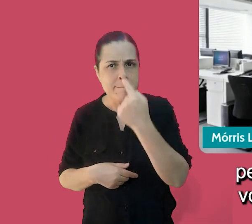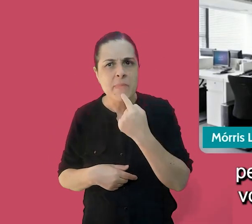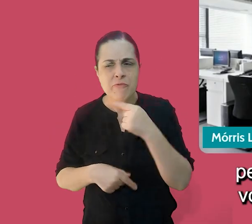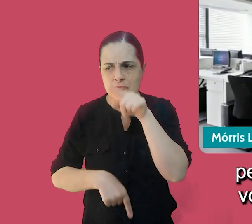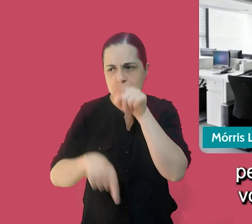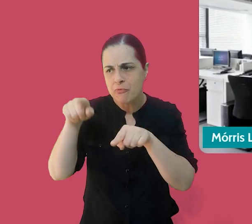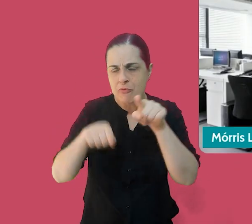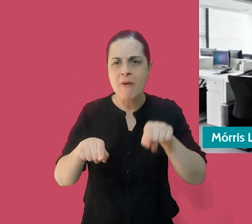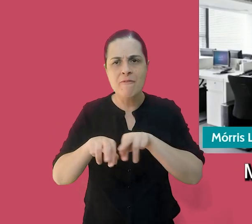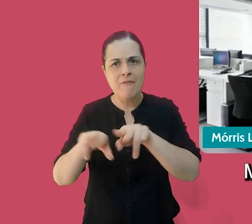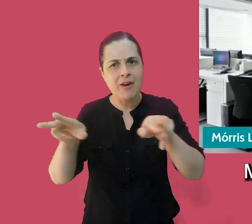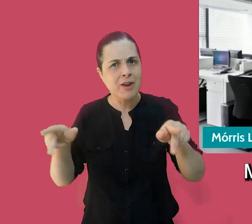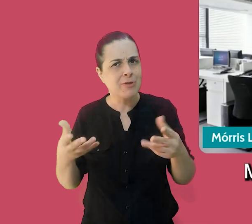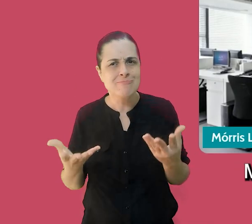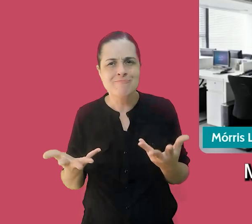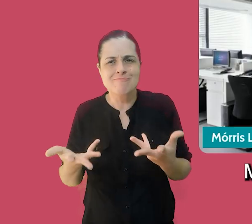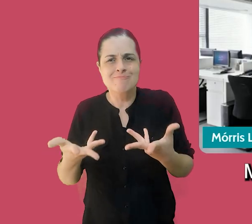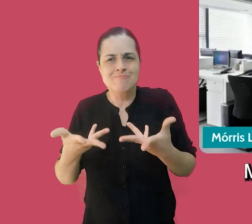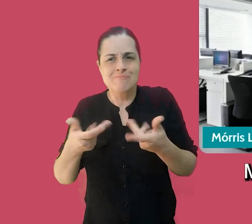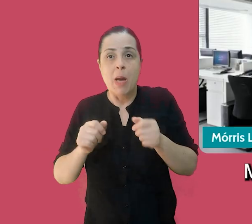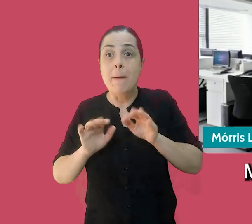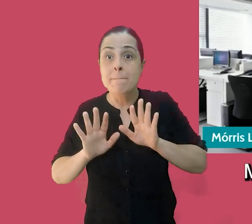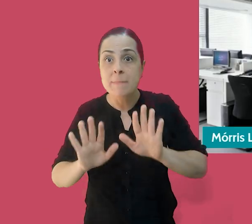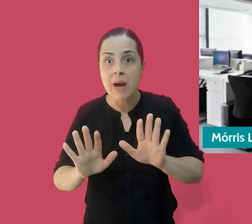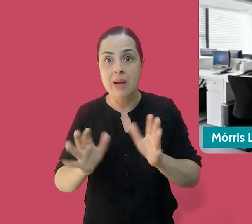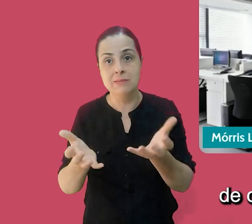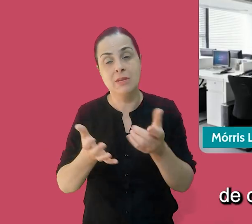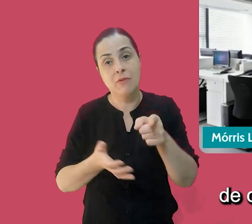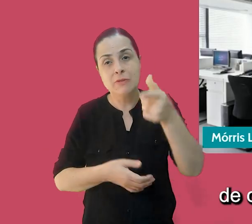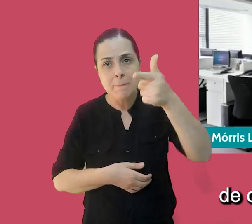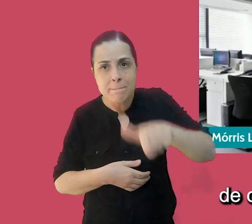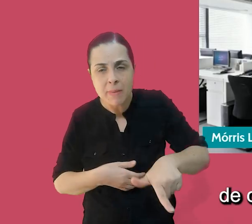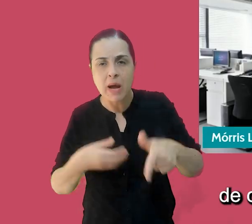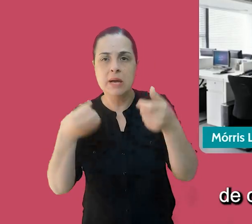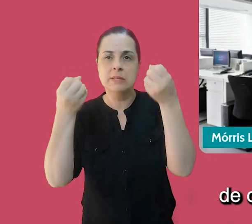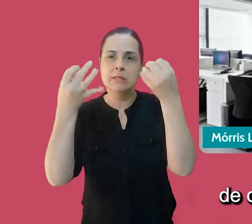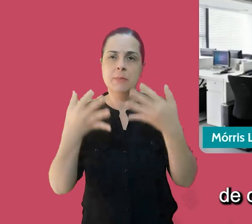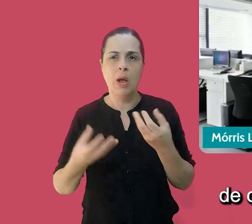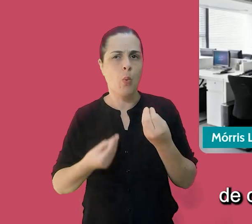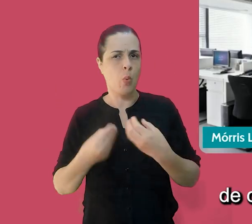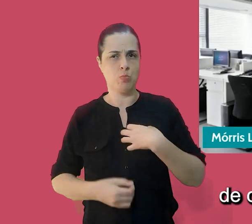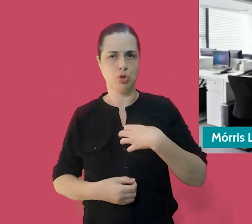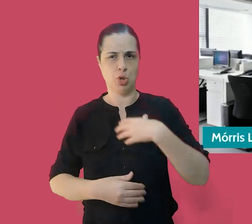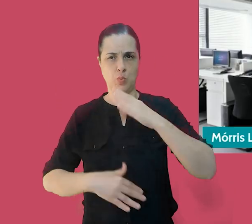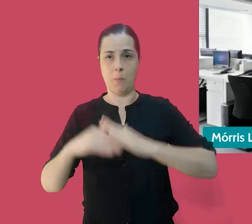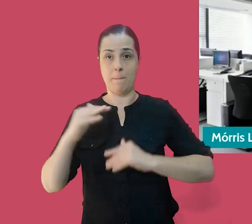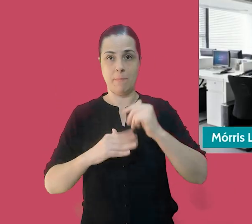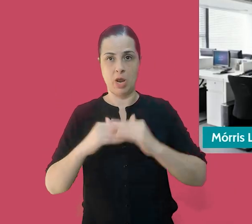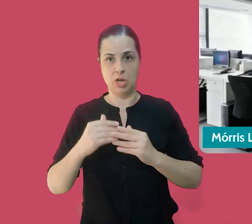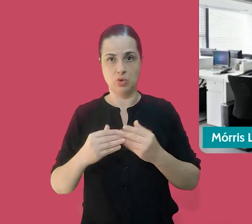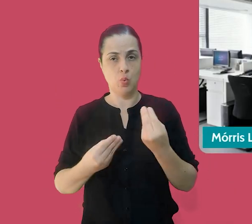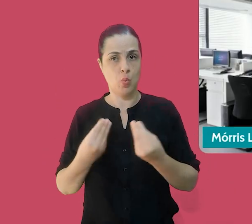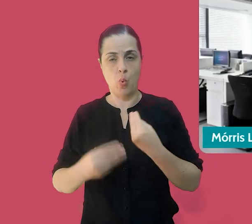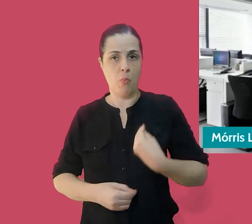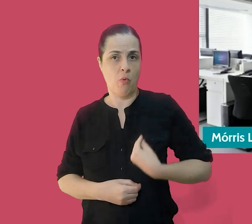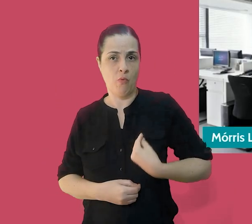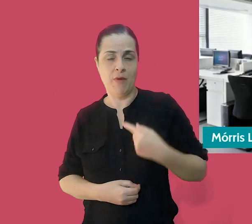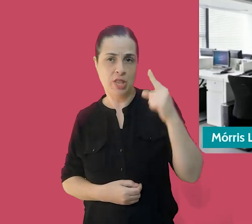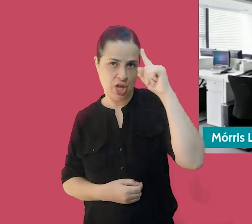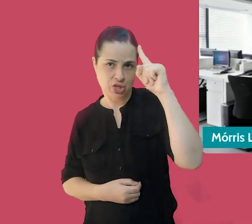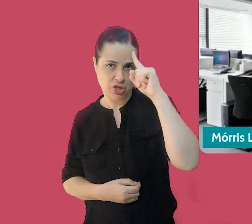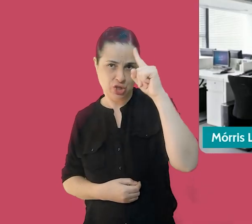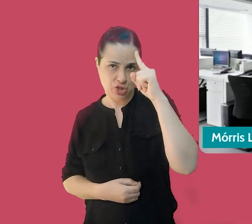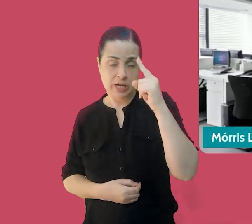essa riqueza toda. Exato. Mas queria que você falasse um pouco mais de como que é na prática, assim, uma empresa